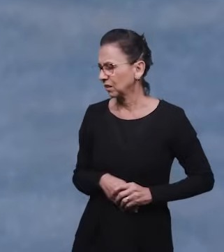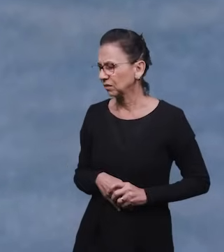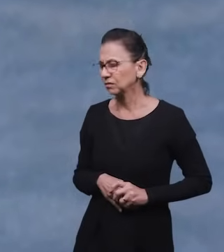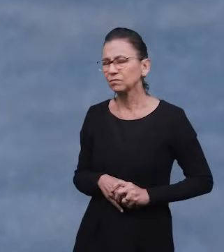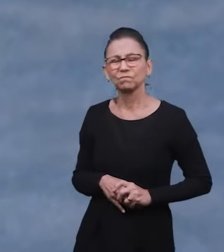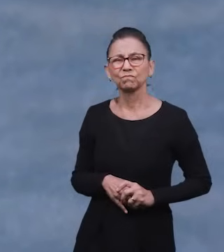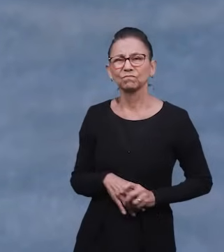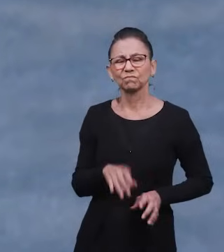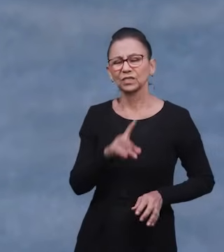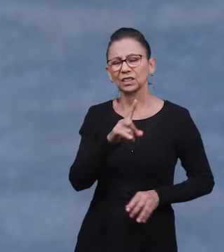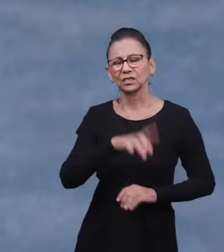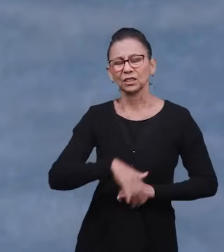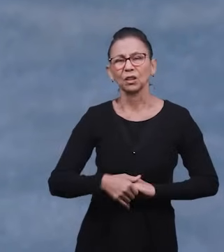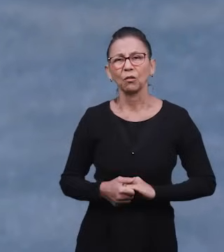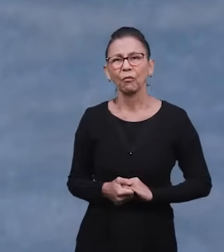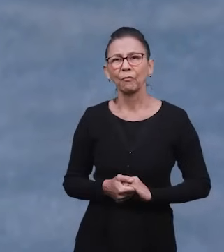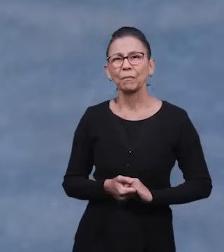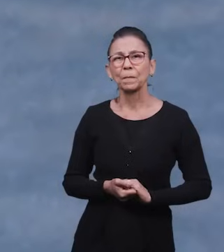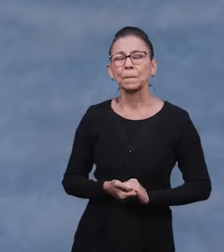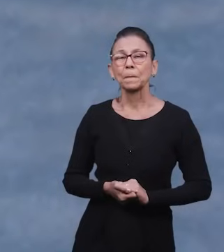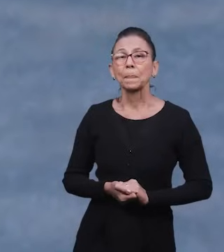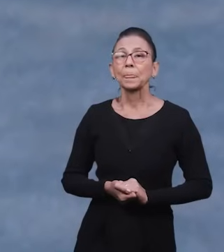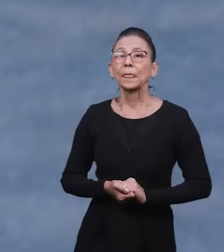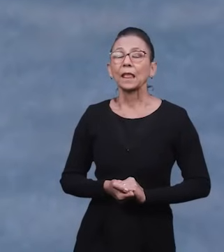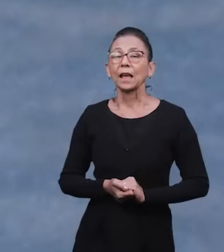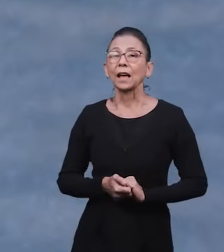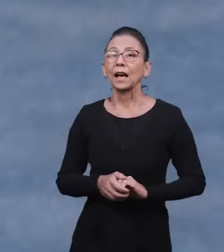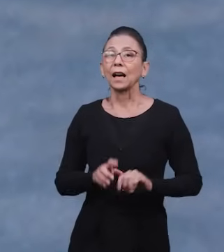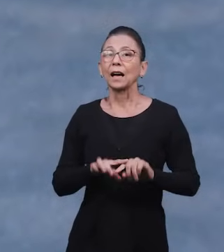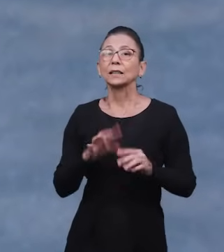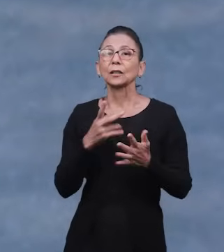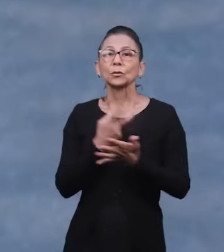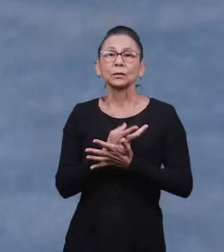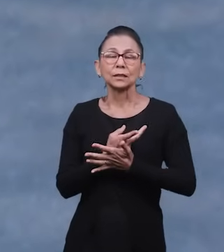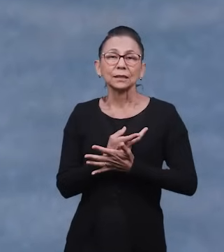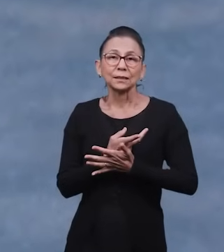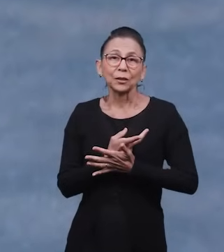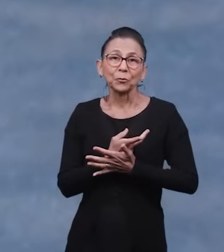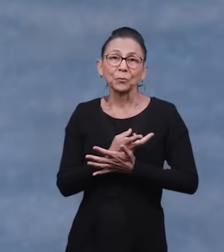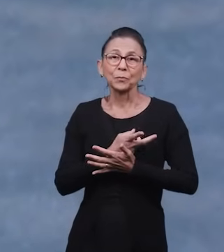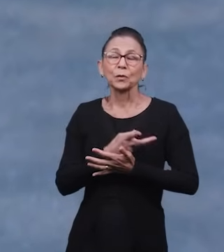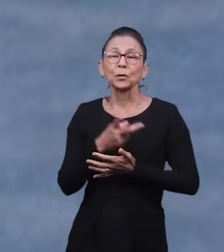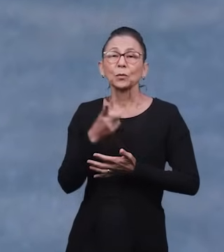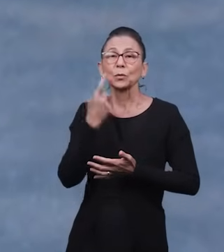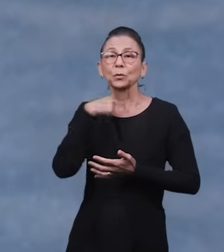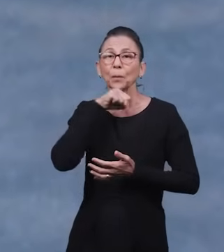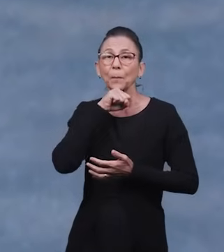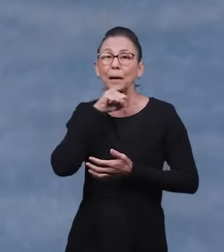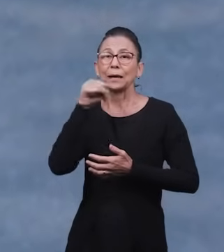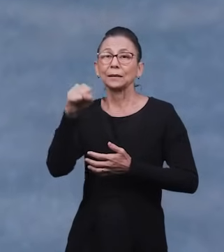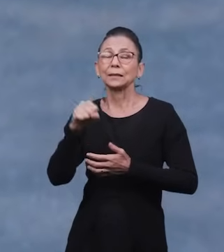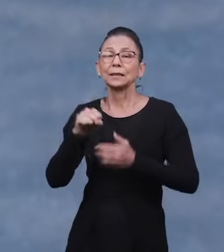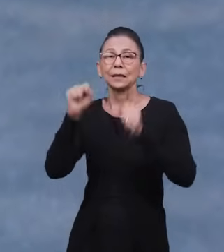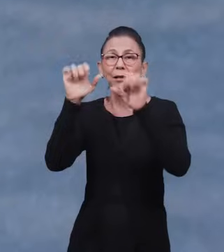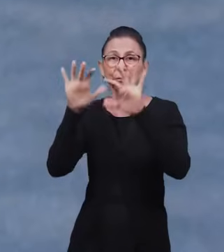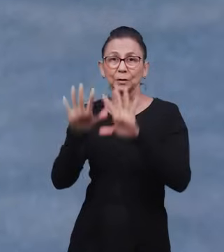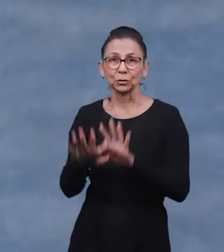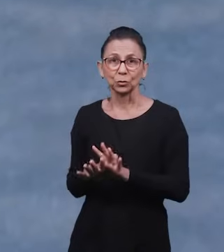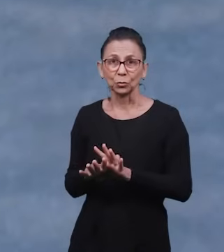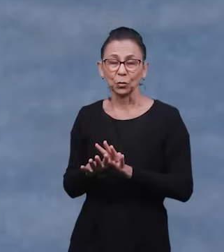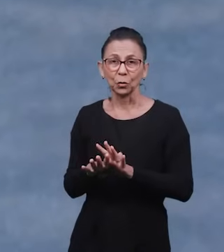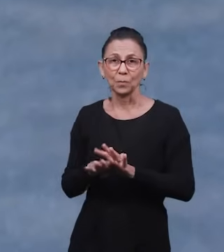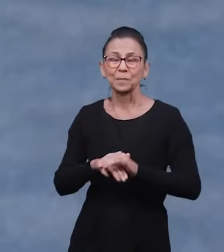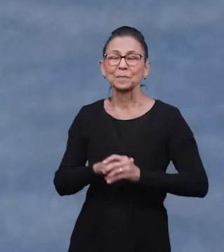não importou também não. Lá na frente, quando o pai deu a bênção, aquilo que ele fez estava registrado na eternidade. E o texto diz